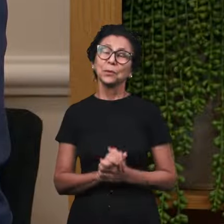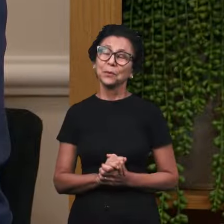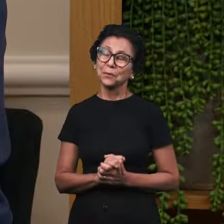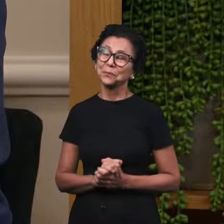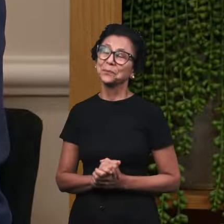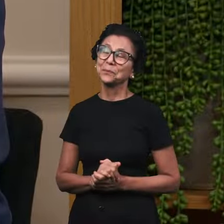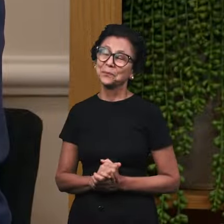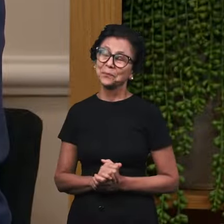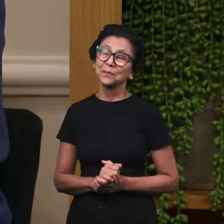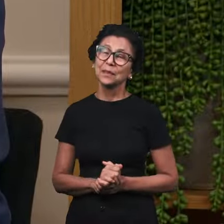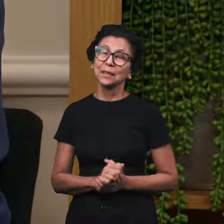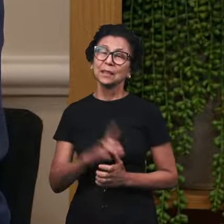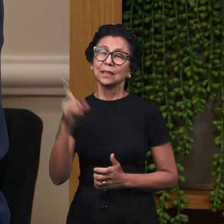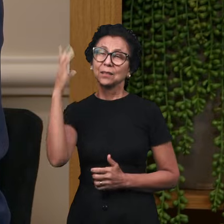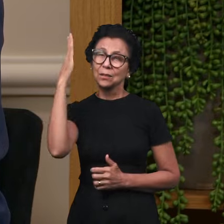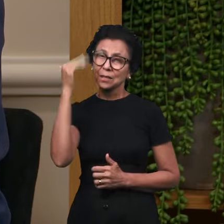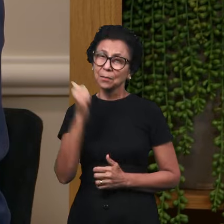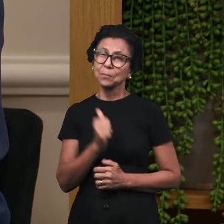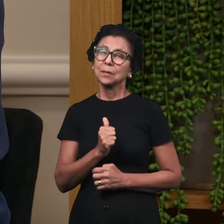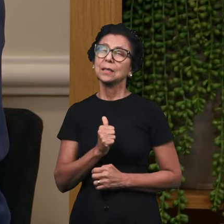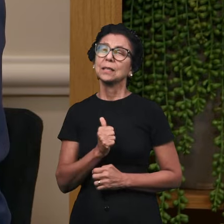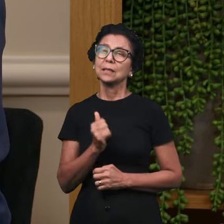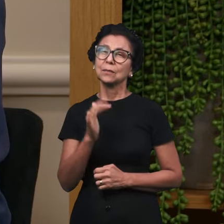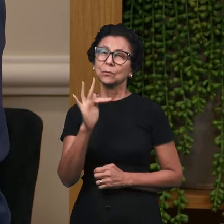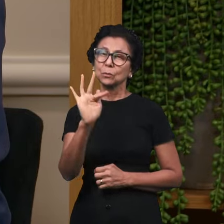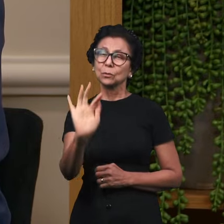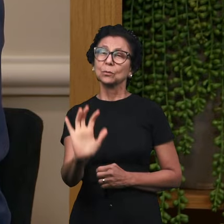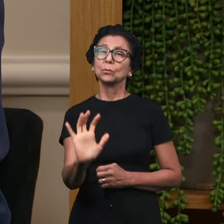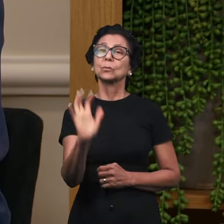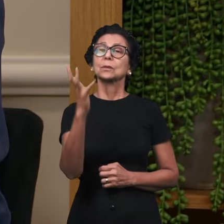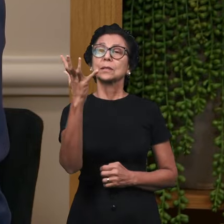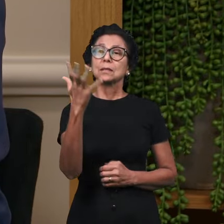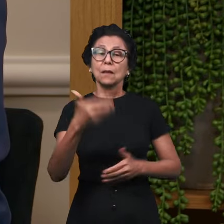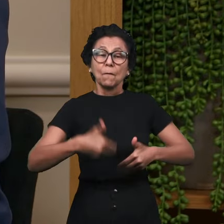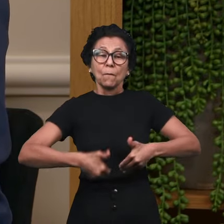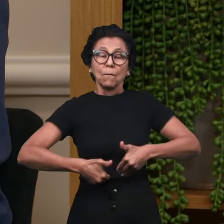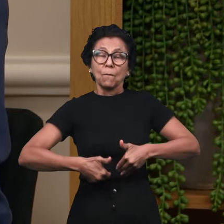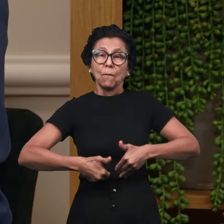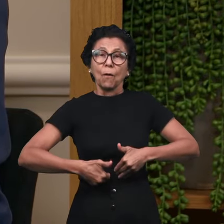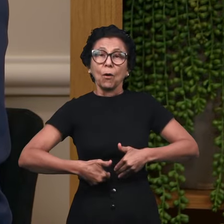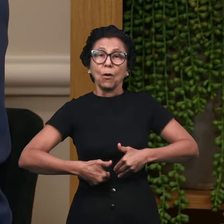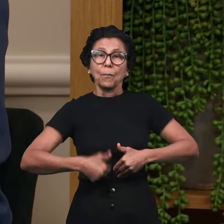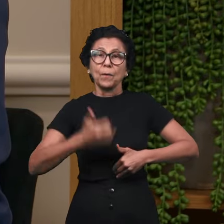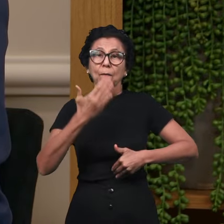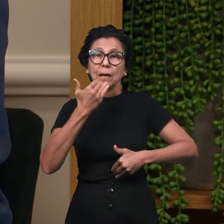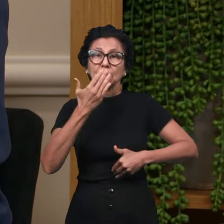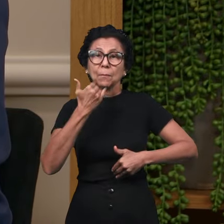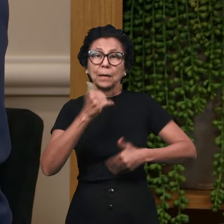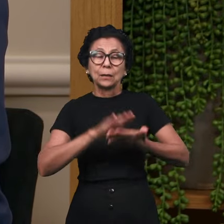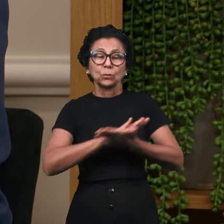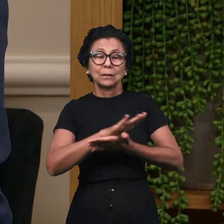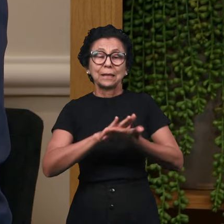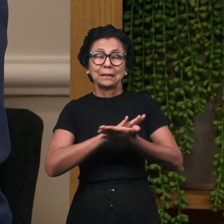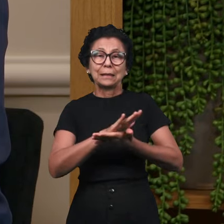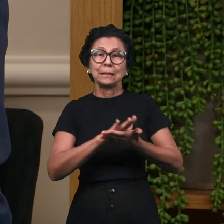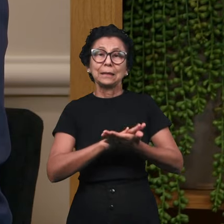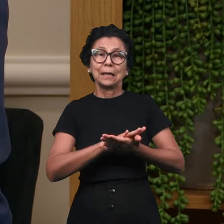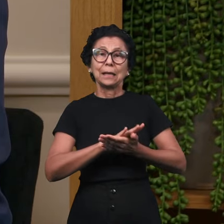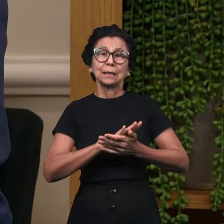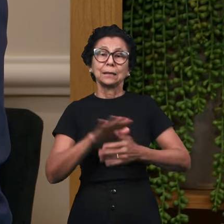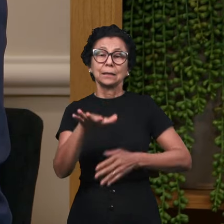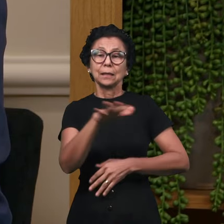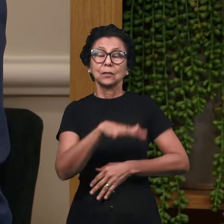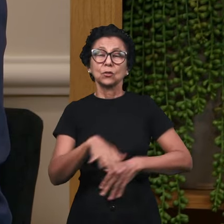que toda a história extraordinária do servo José foi movimentada